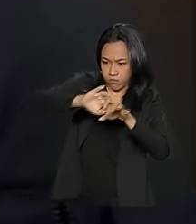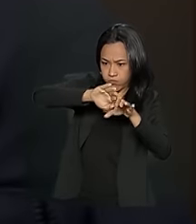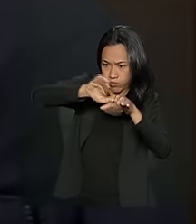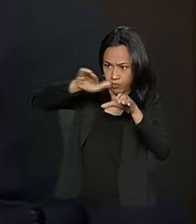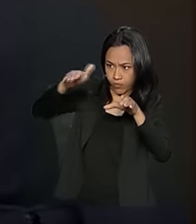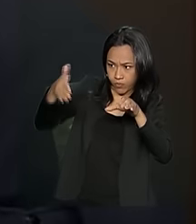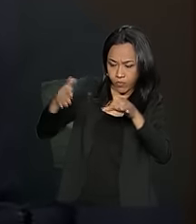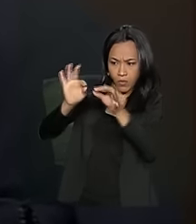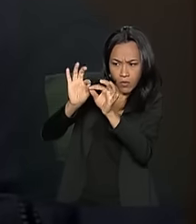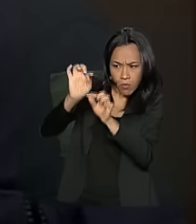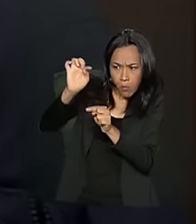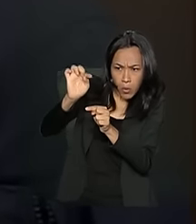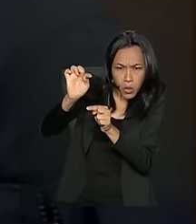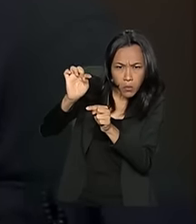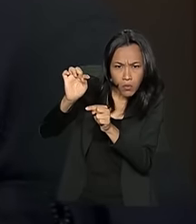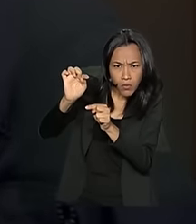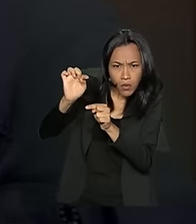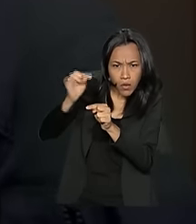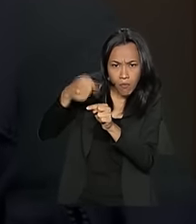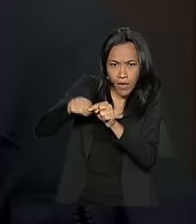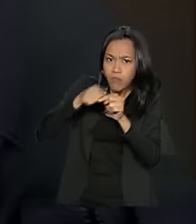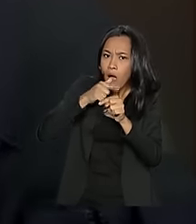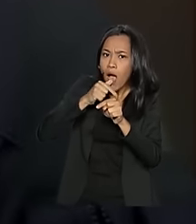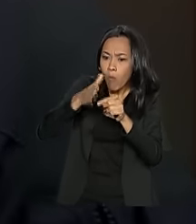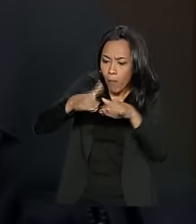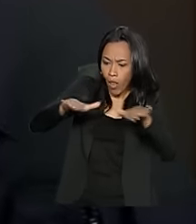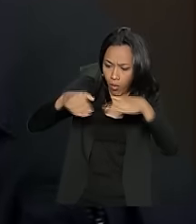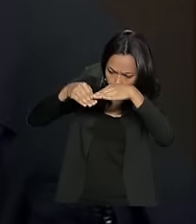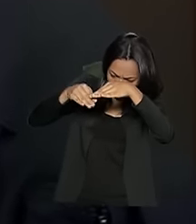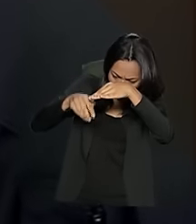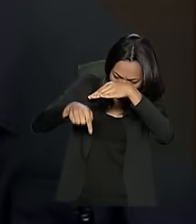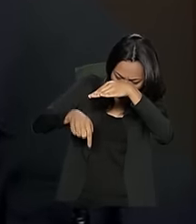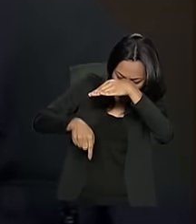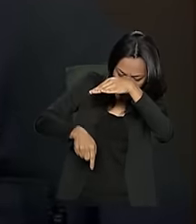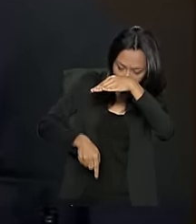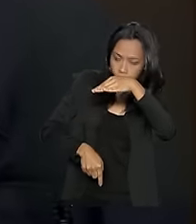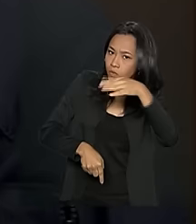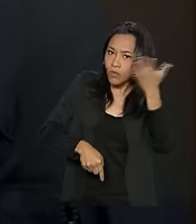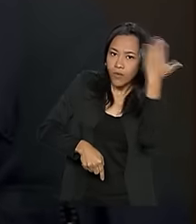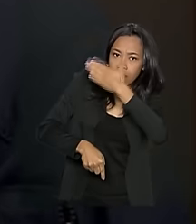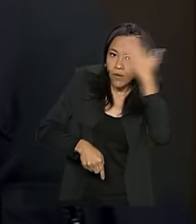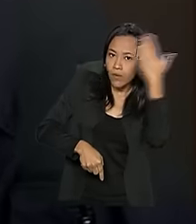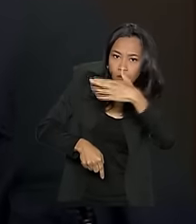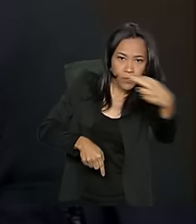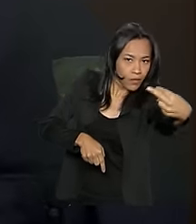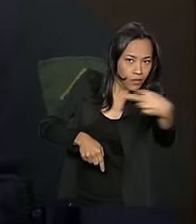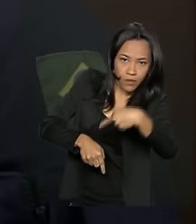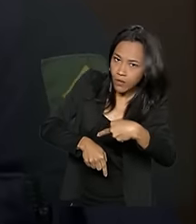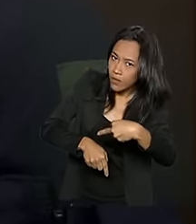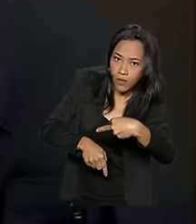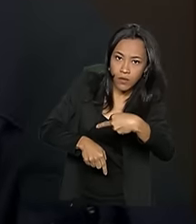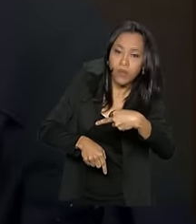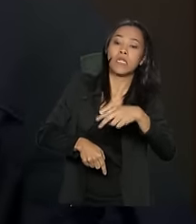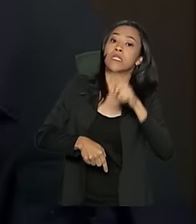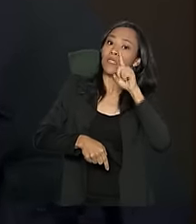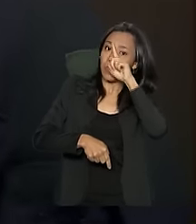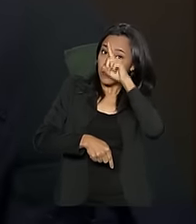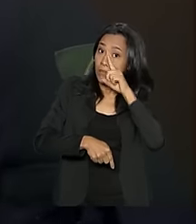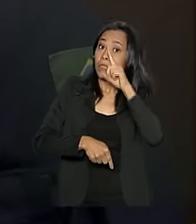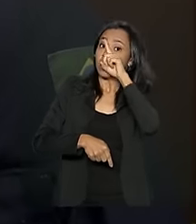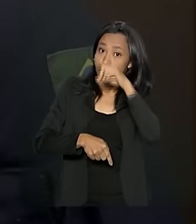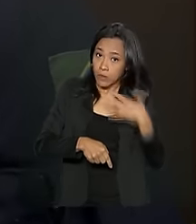um sétimo do tamanho dele. Então, há um rigor muito grande nessa navegação. Além do mais, há